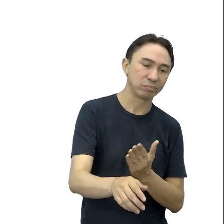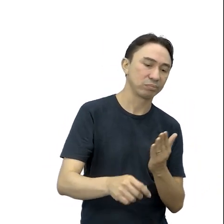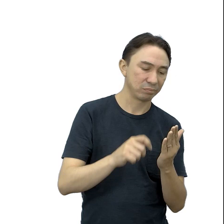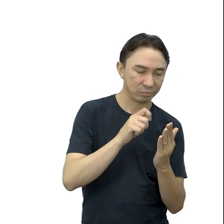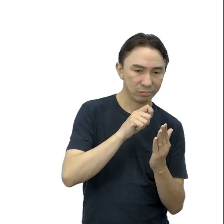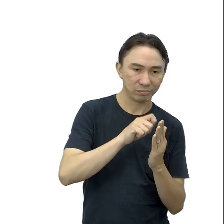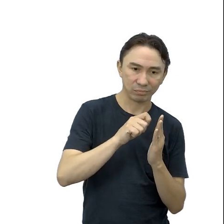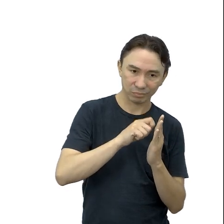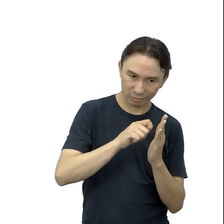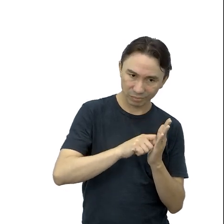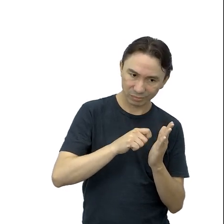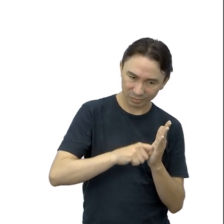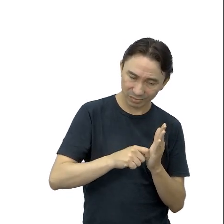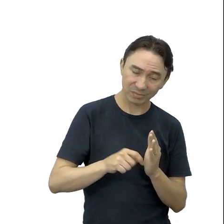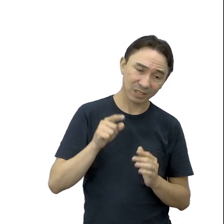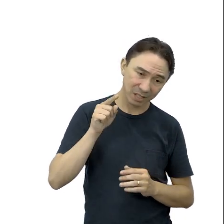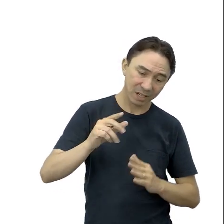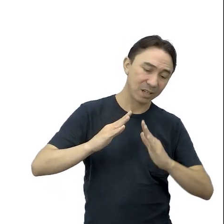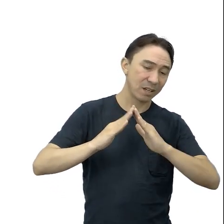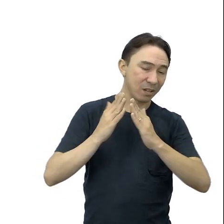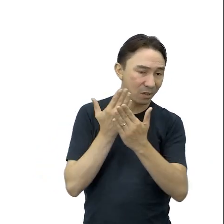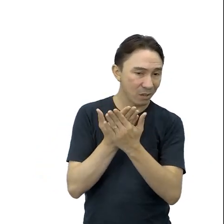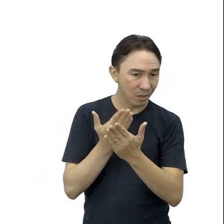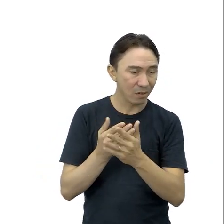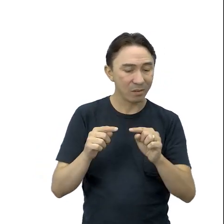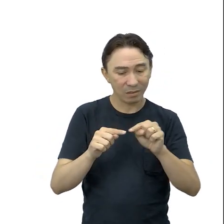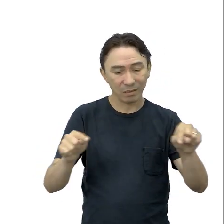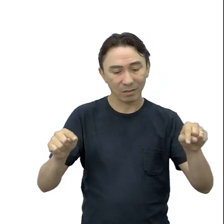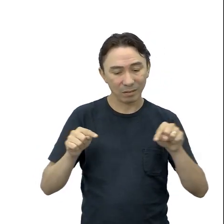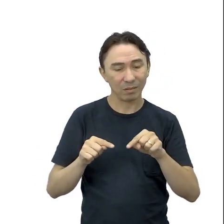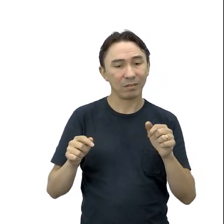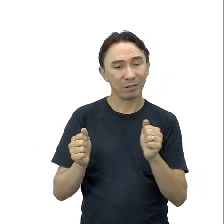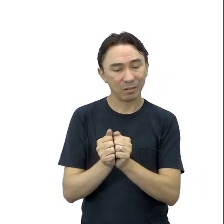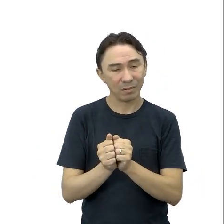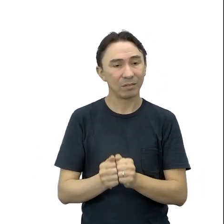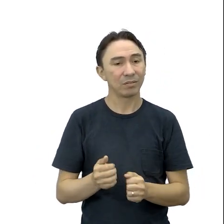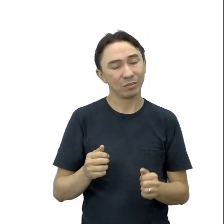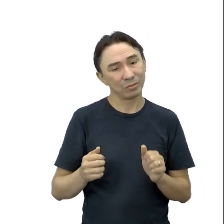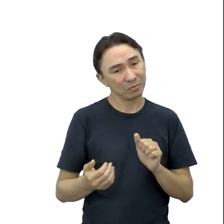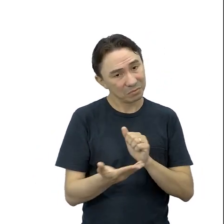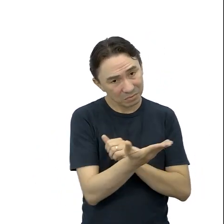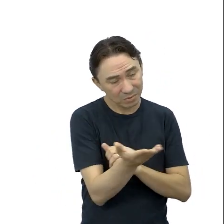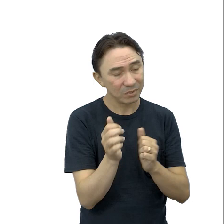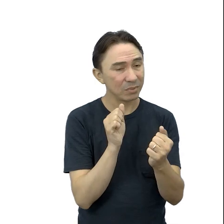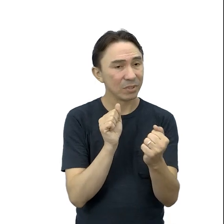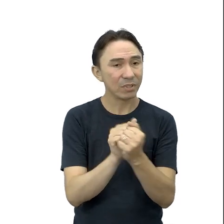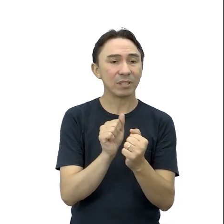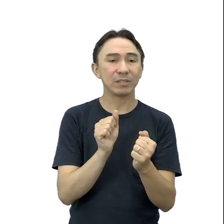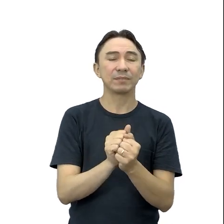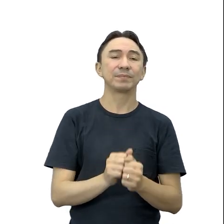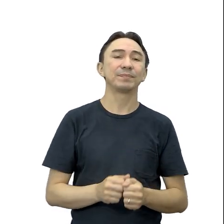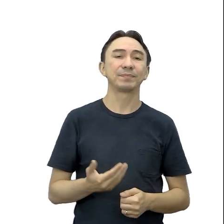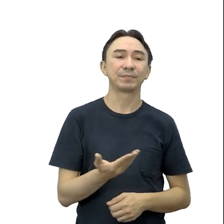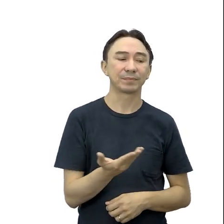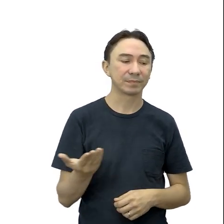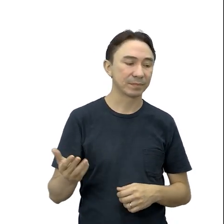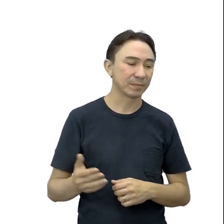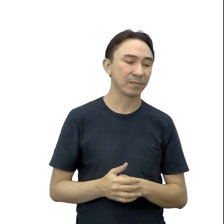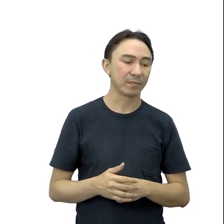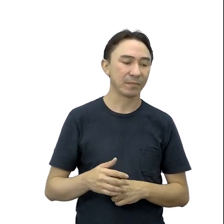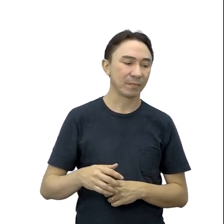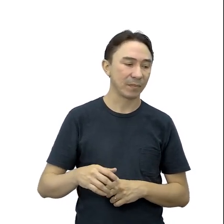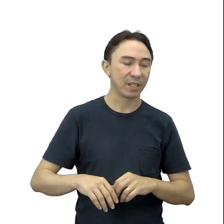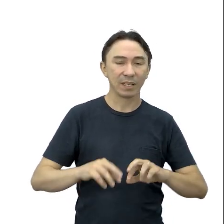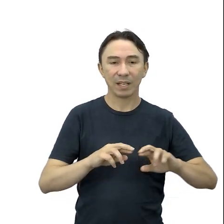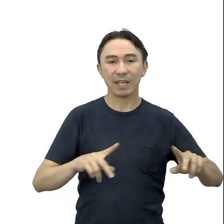Lá na sala de aula, junto com vocês, né? Vocês orientando a aplicação